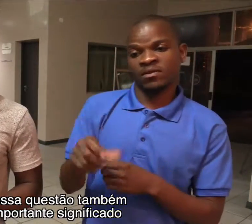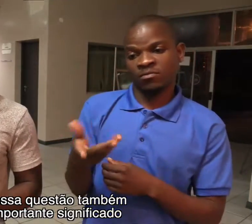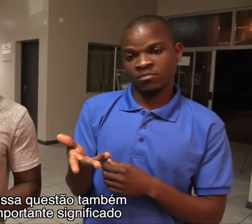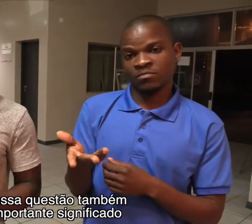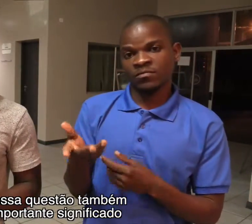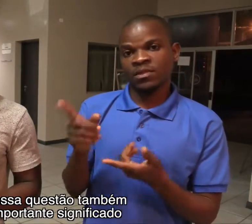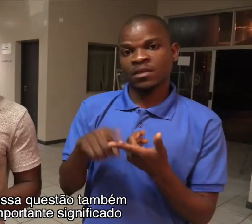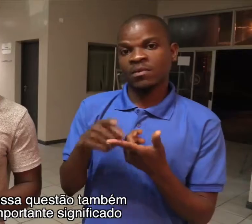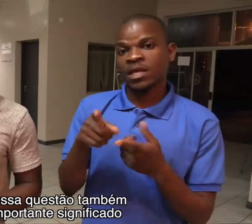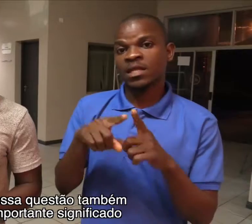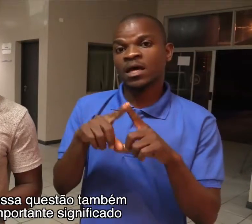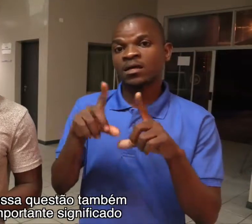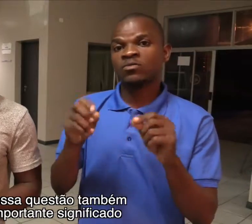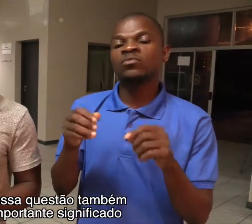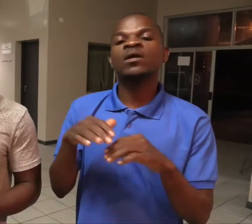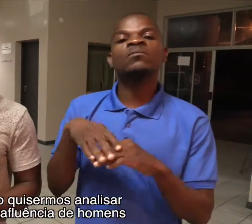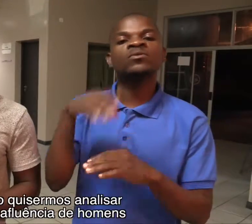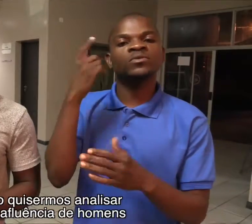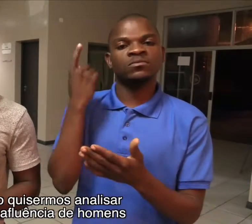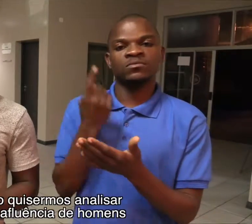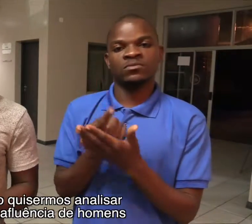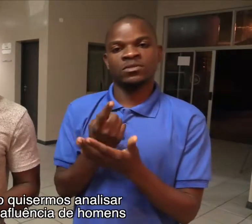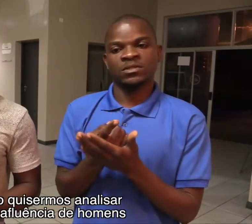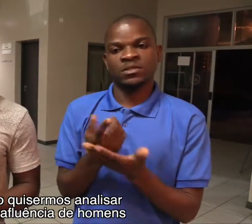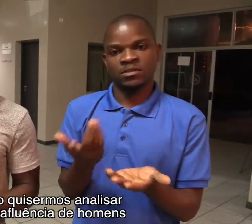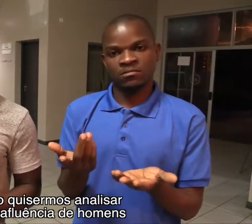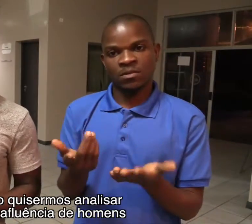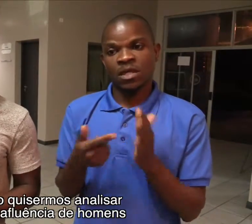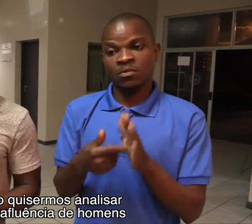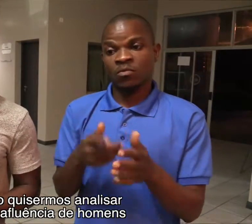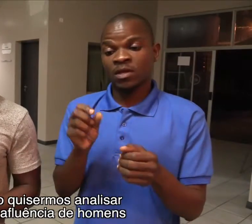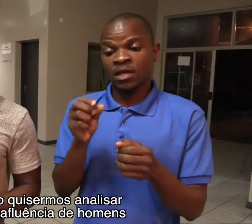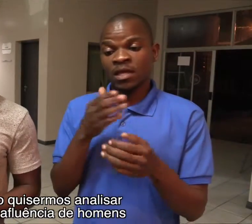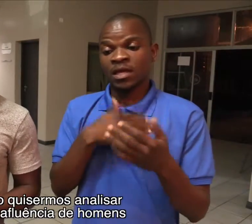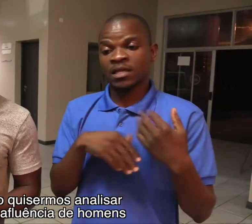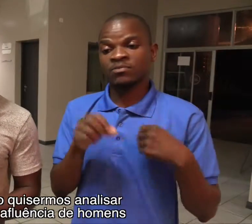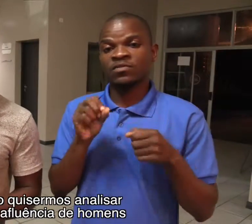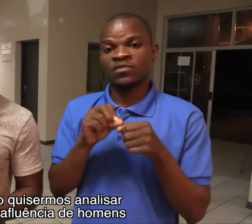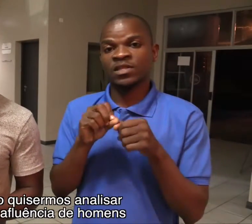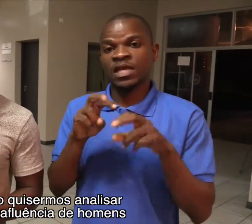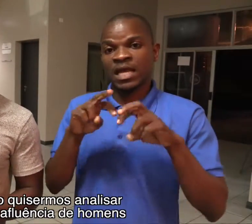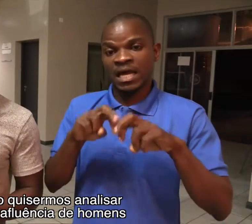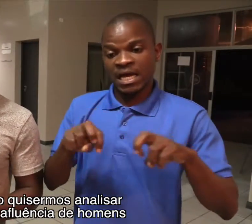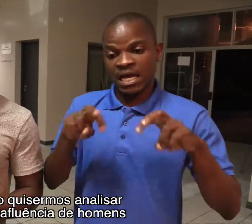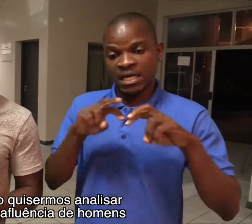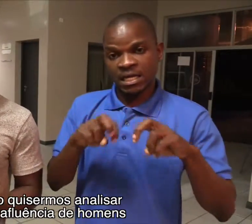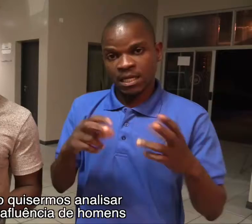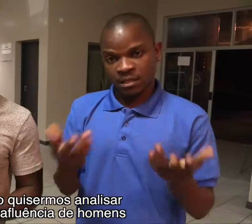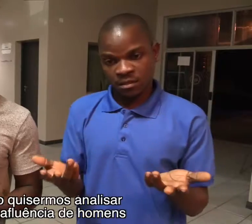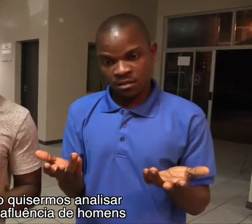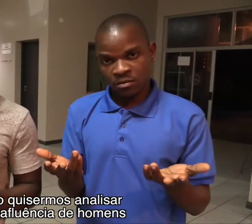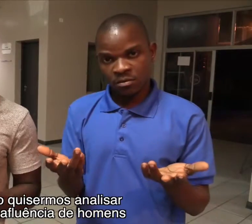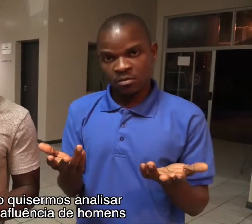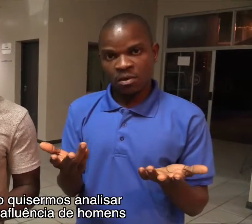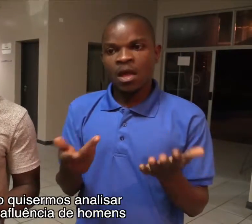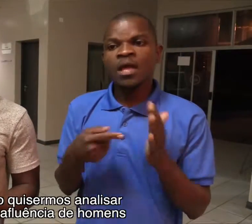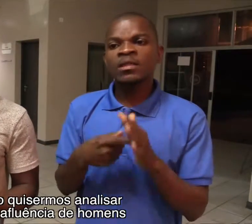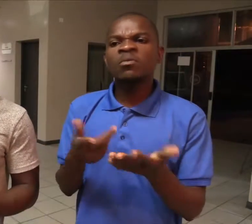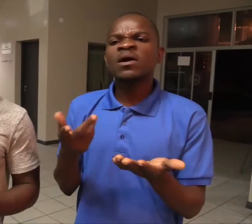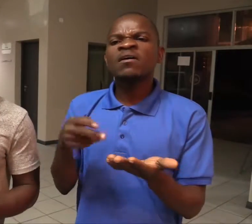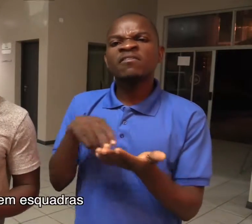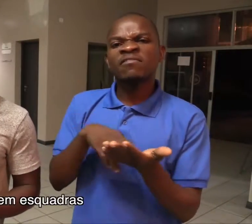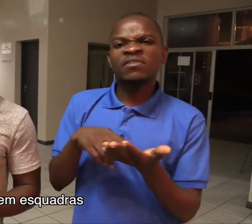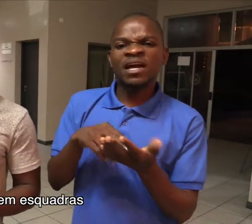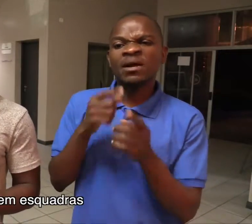é de importante significado quando quisermos analisar a fraca